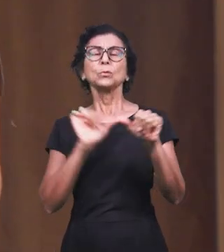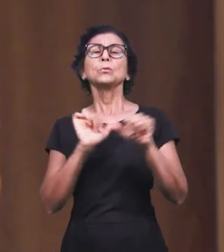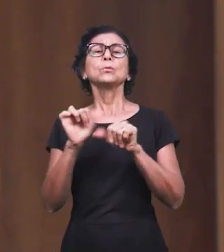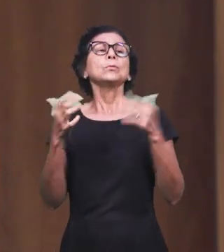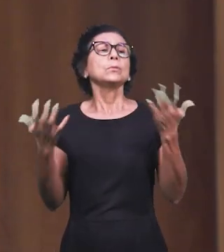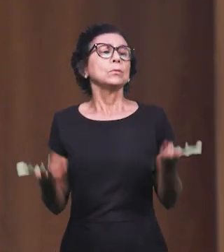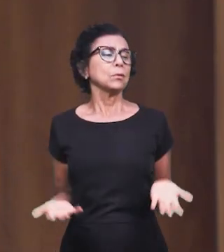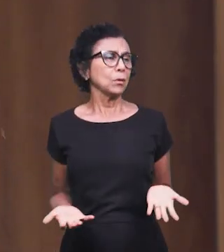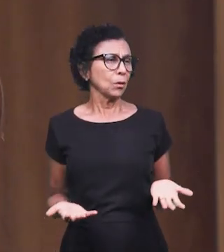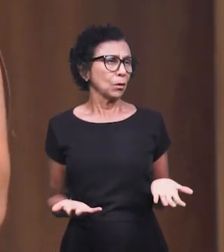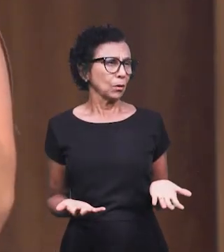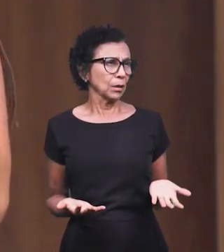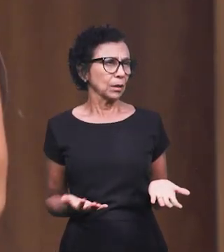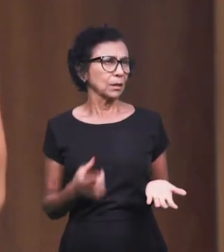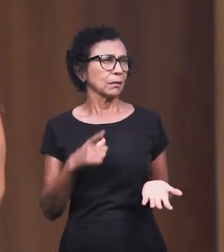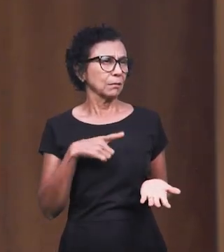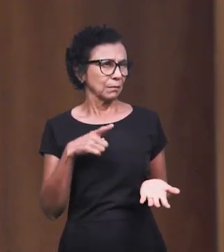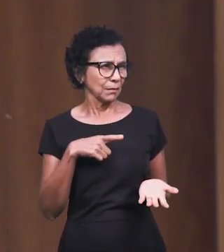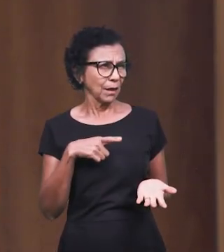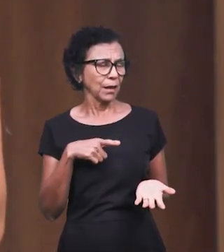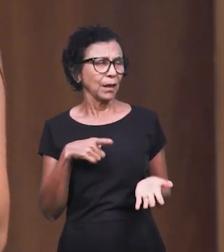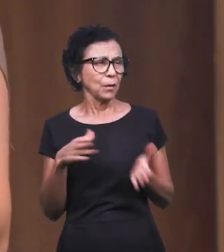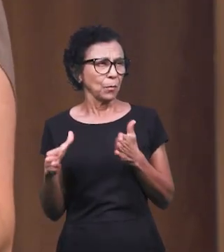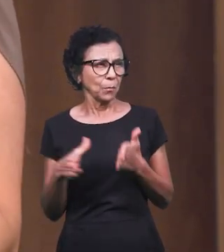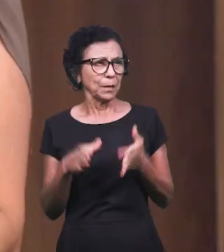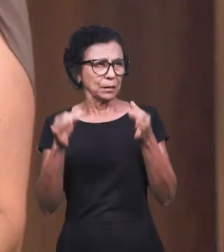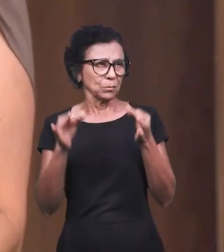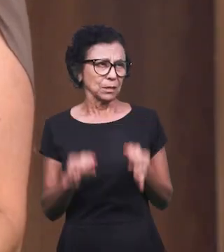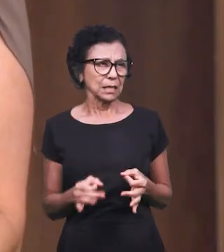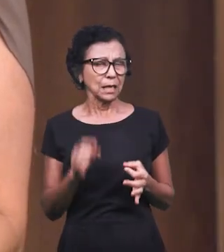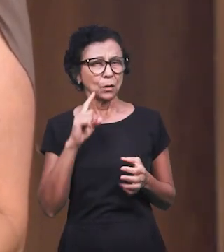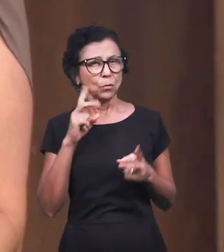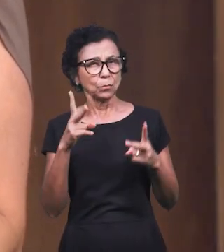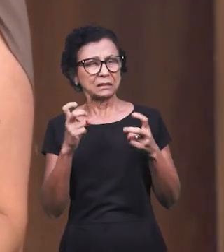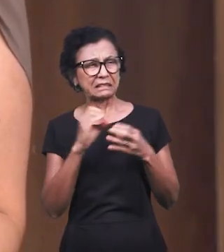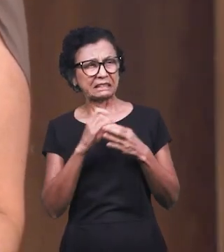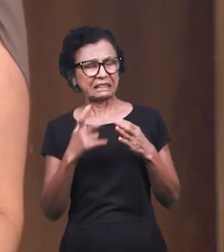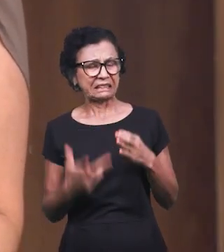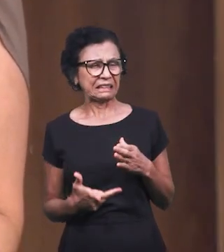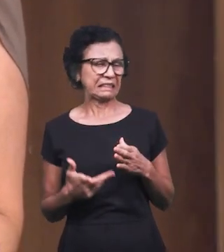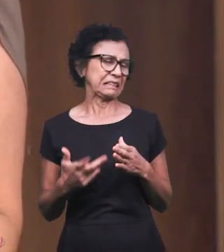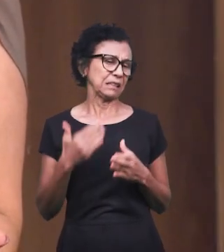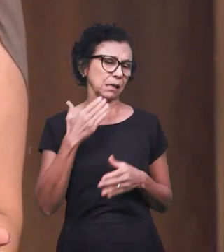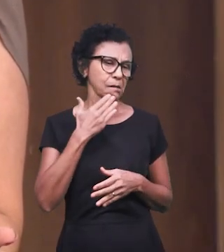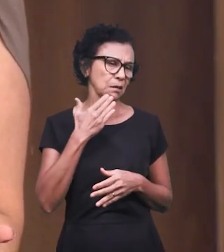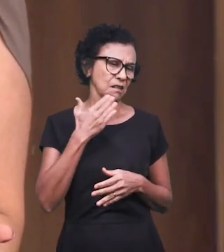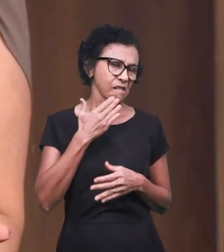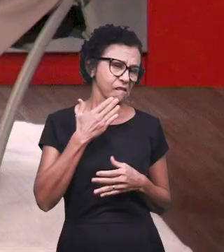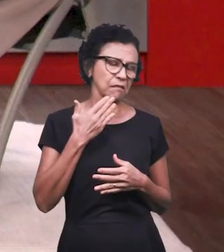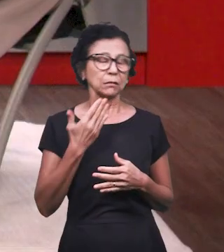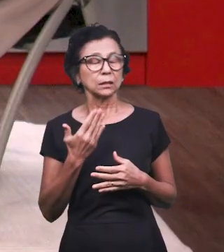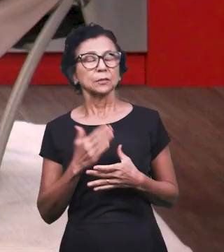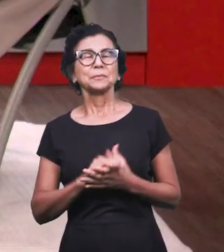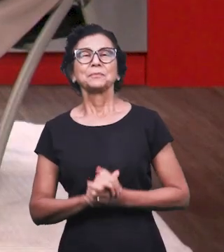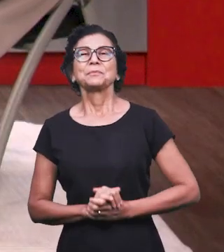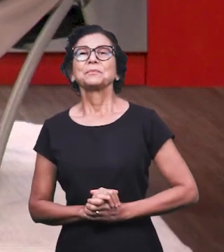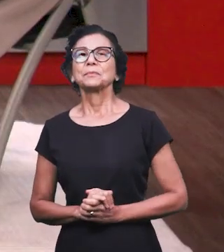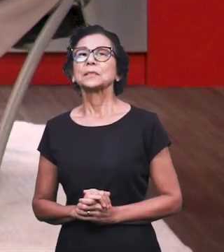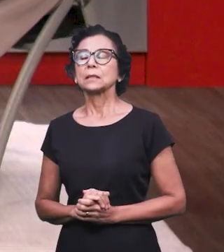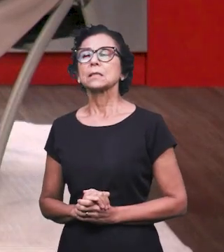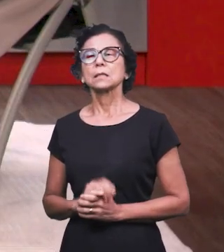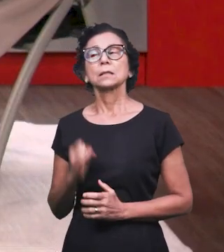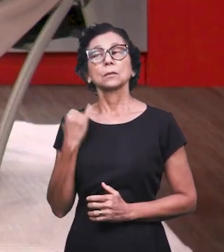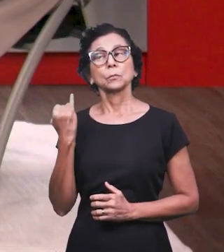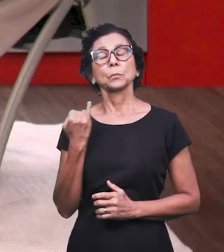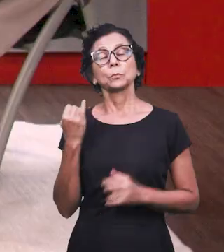Tem um tempo razoável ou é quando a gente vê alguma característica diferente nela? Então, vale a pena vocês